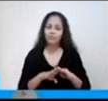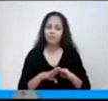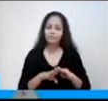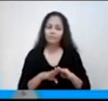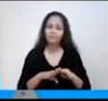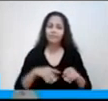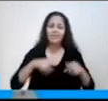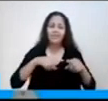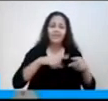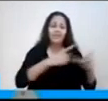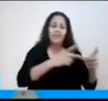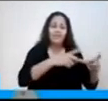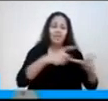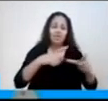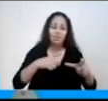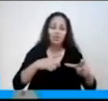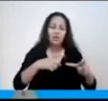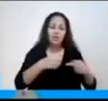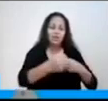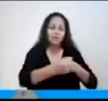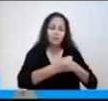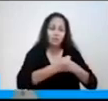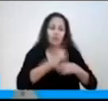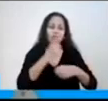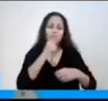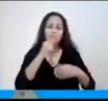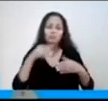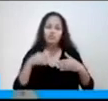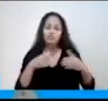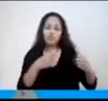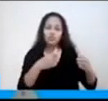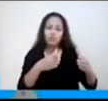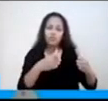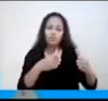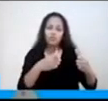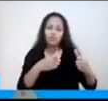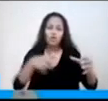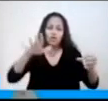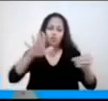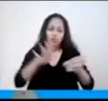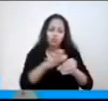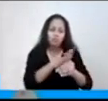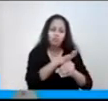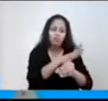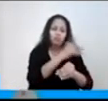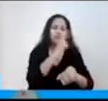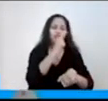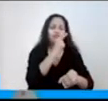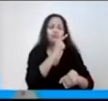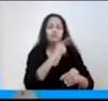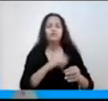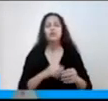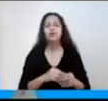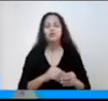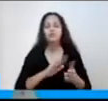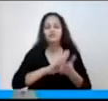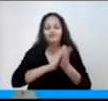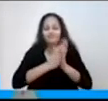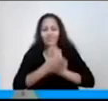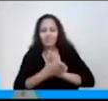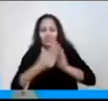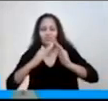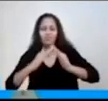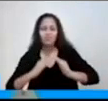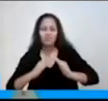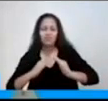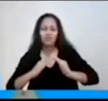de vales, em várzeas de rios, que acontecem aí as enchentes, que acabam destruindo aí, né, as habitações das